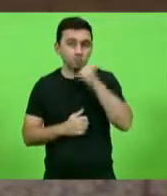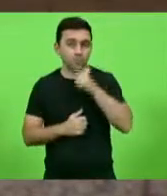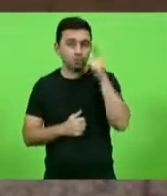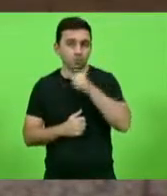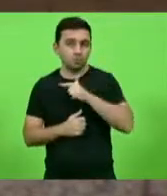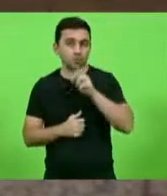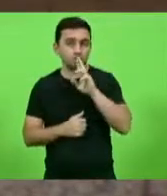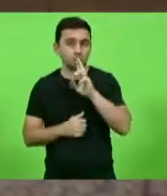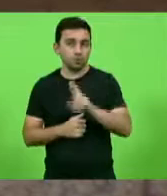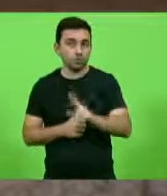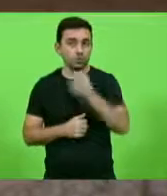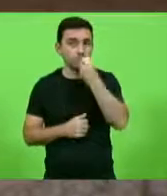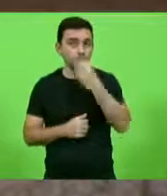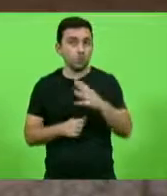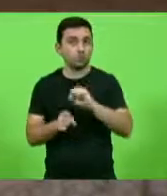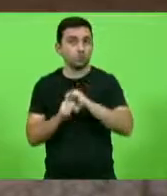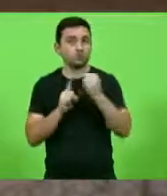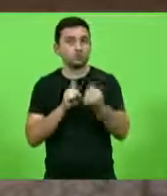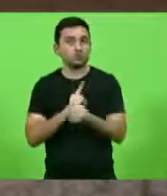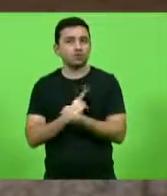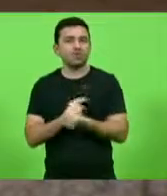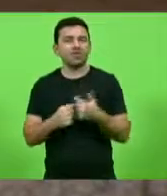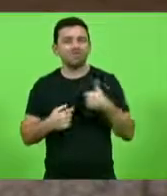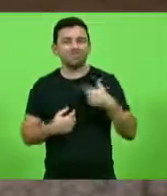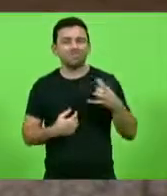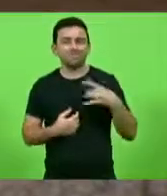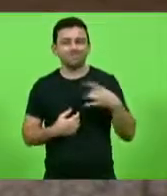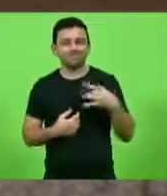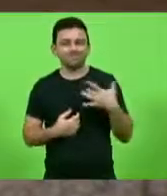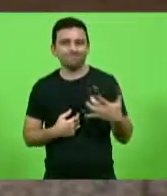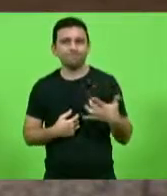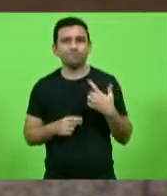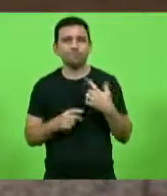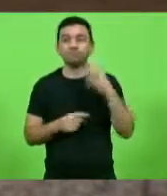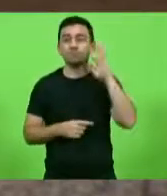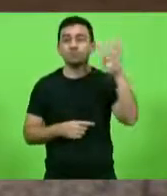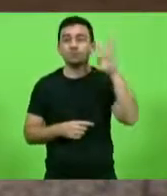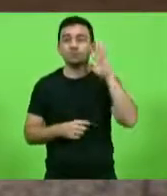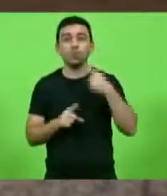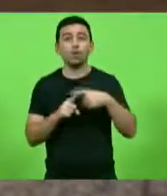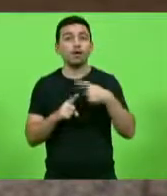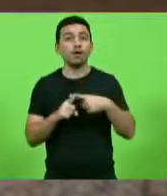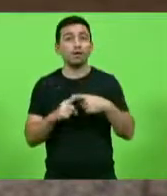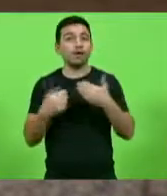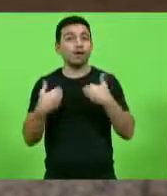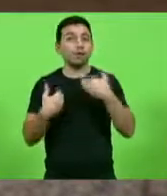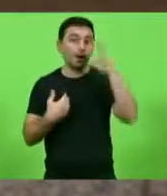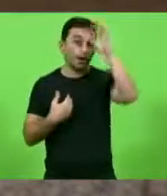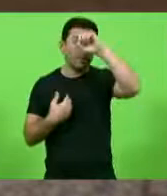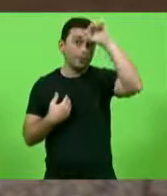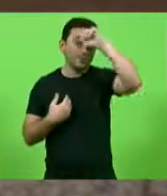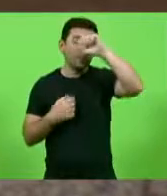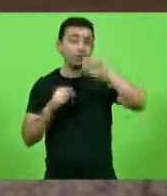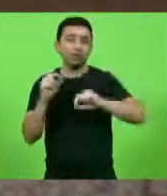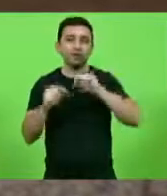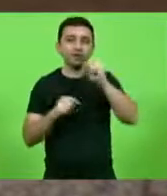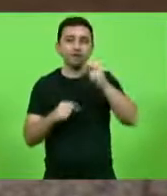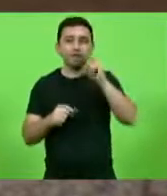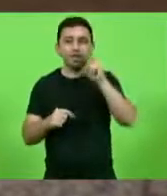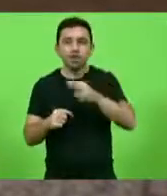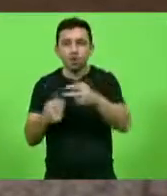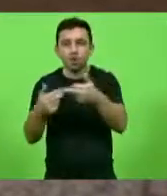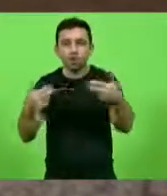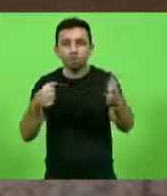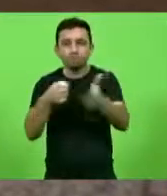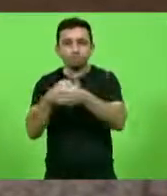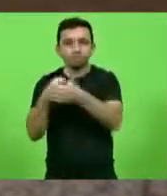resultado positivo para a sociedade. Eu tenho muito receio desse pensamento, porque eu sempre aprendi a tentar enxergar o que não é visto além